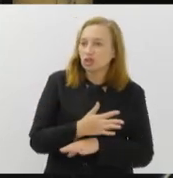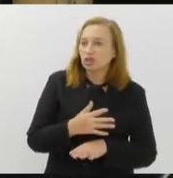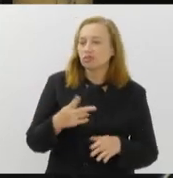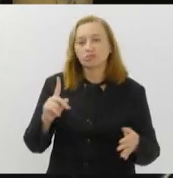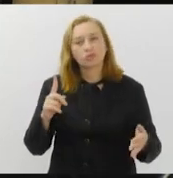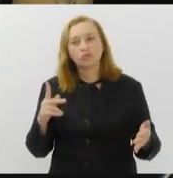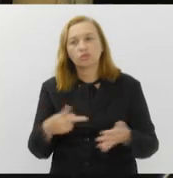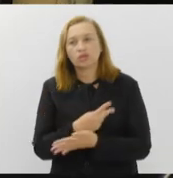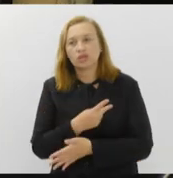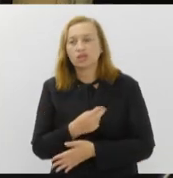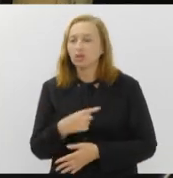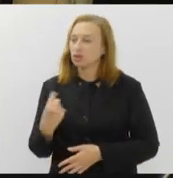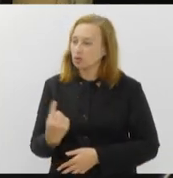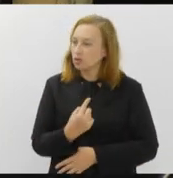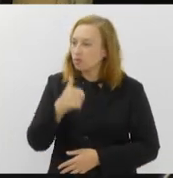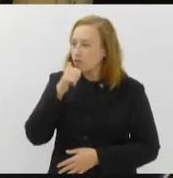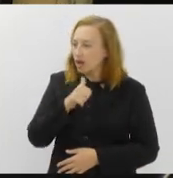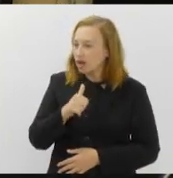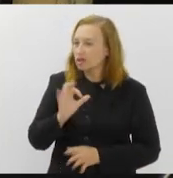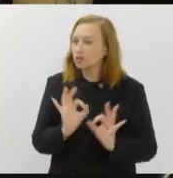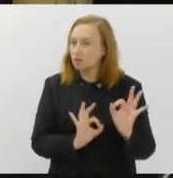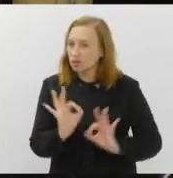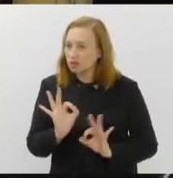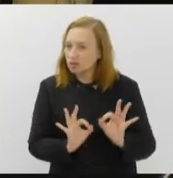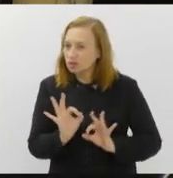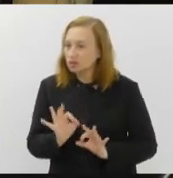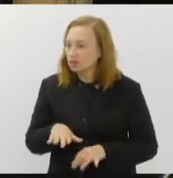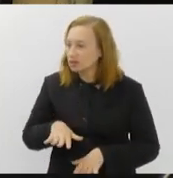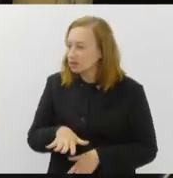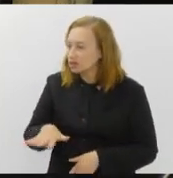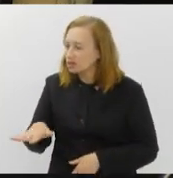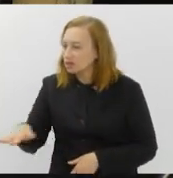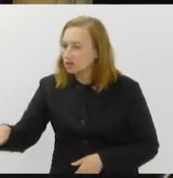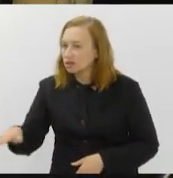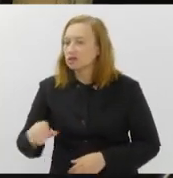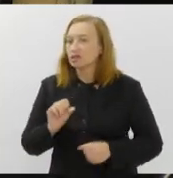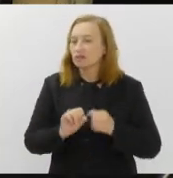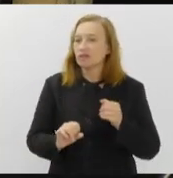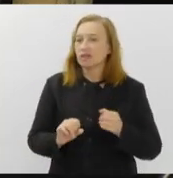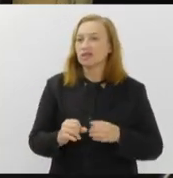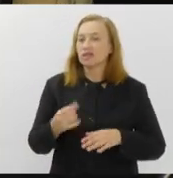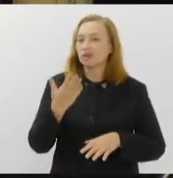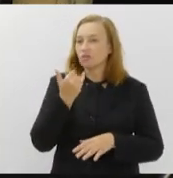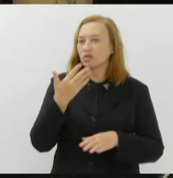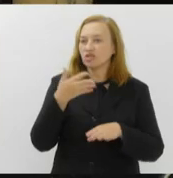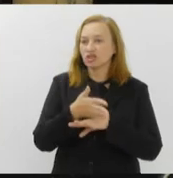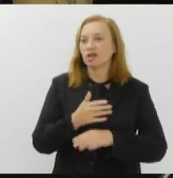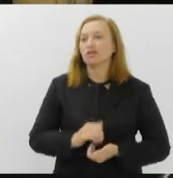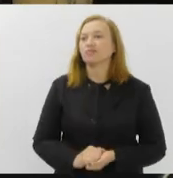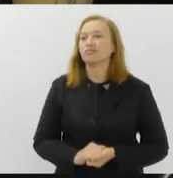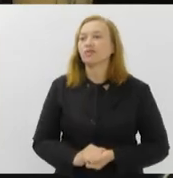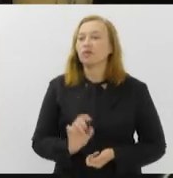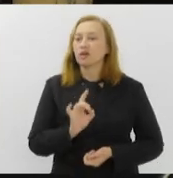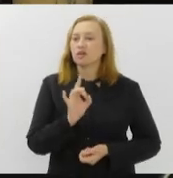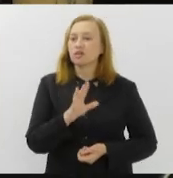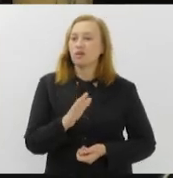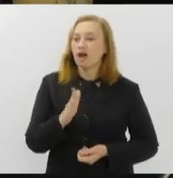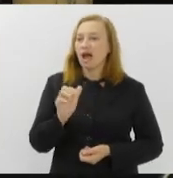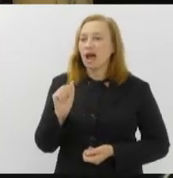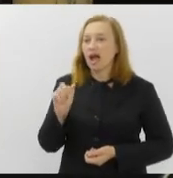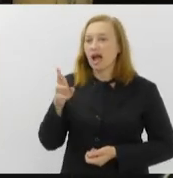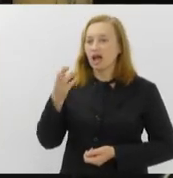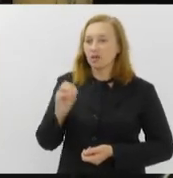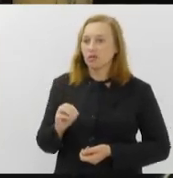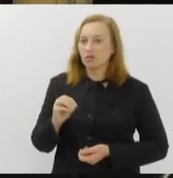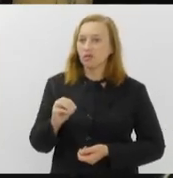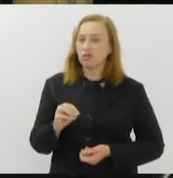público, somos nós, mulheres organizadas nos territórios, que estão fazendo esse alimento chegar. Não é só a agroecologia para a gente, não é só